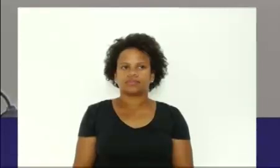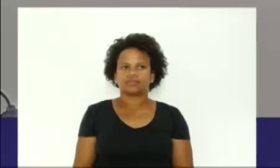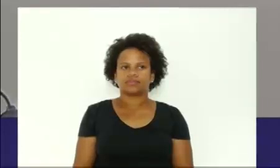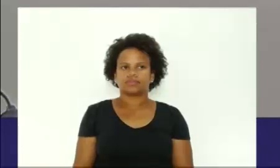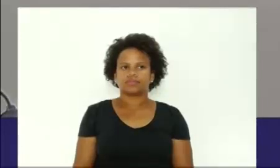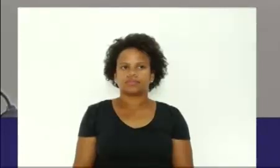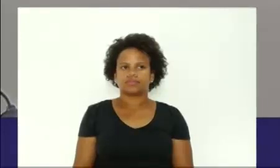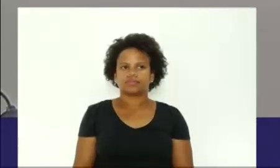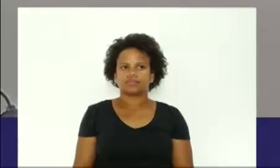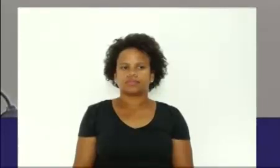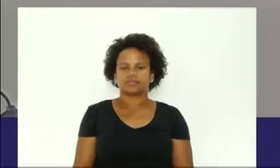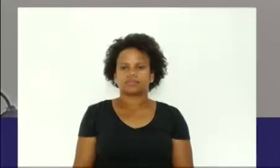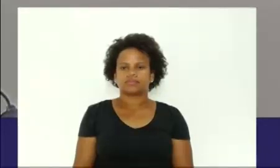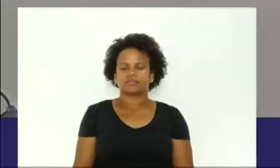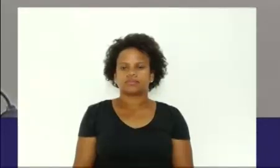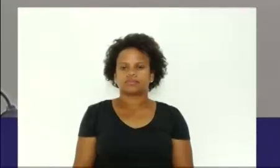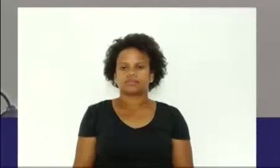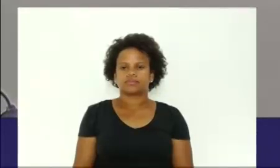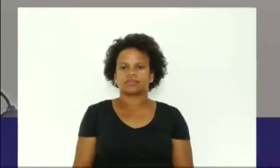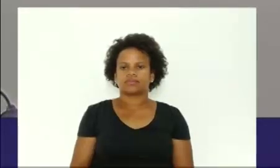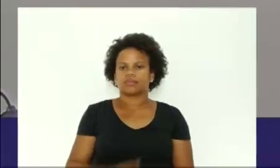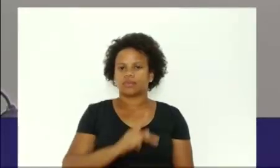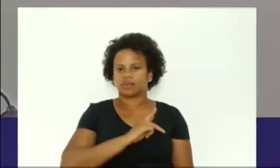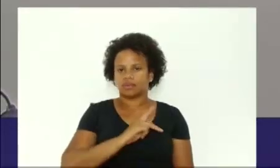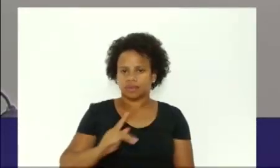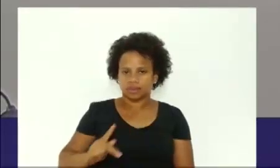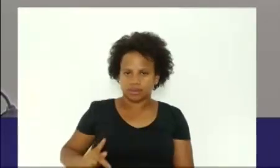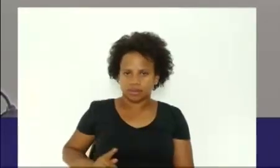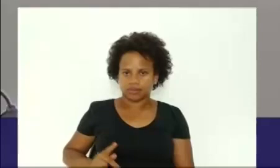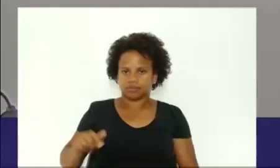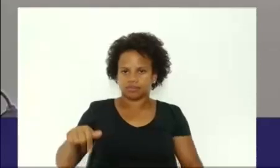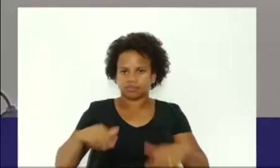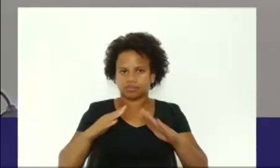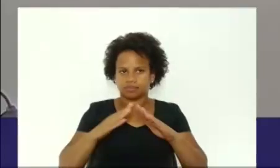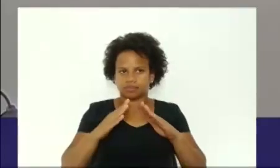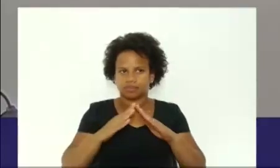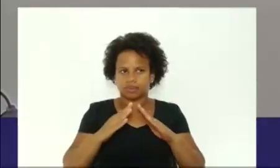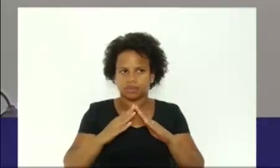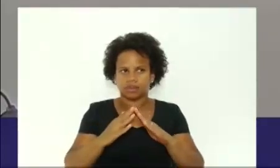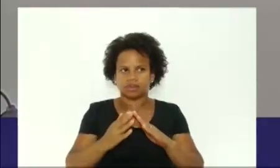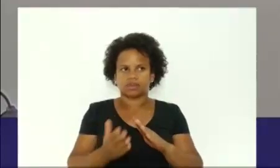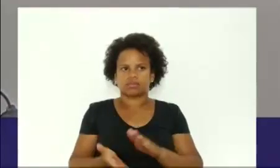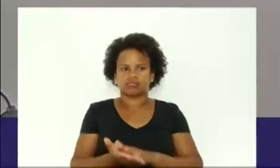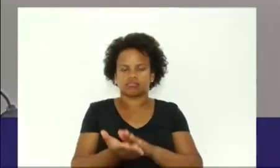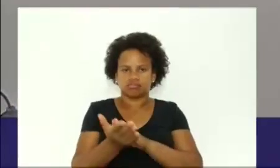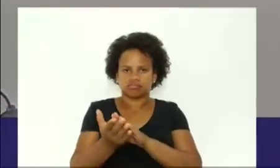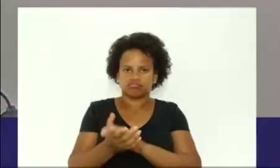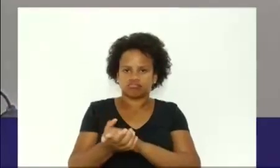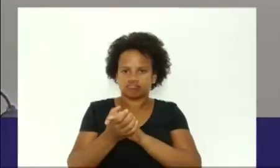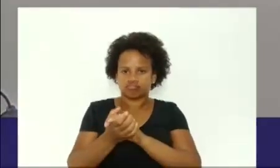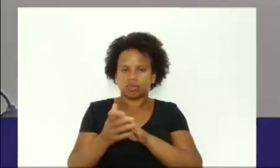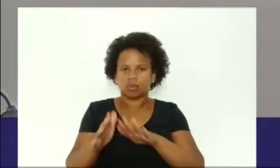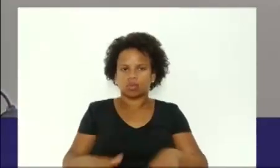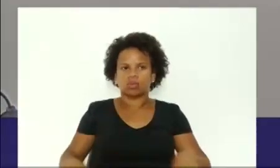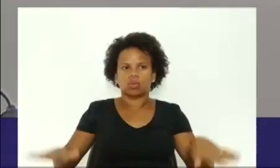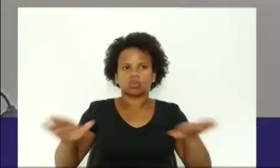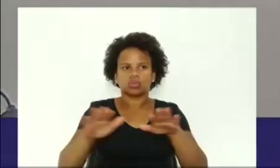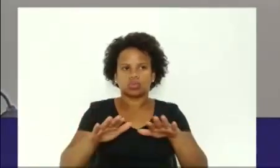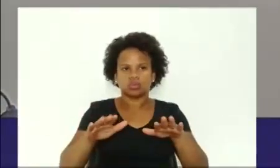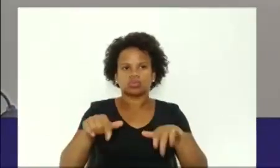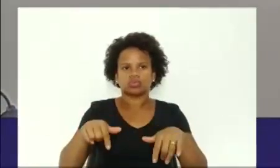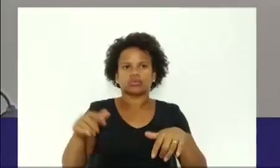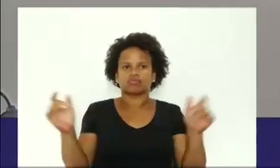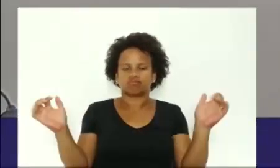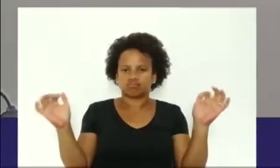Na qualidade de presidente desta casa, saúdo a todos que aqui